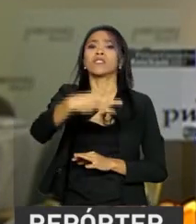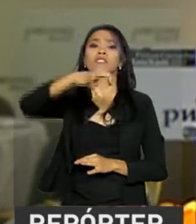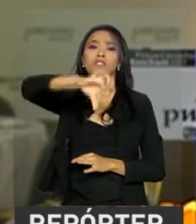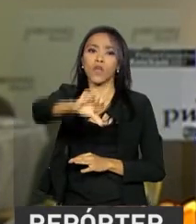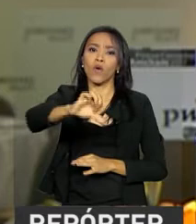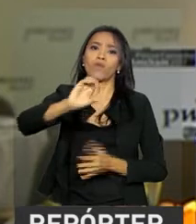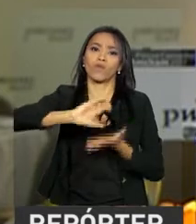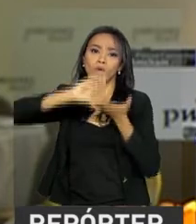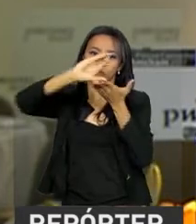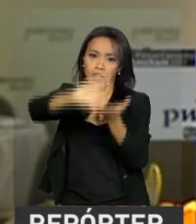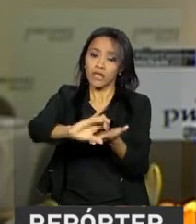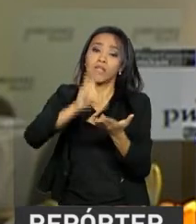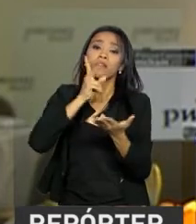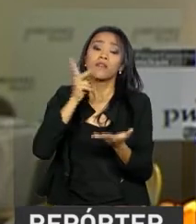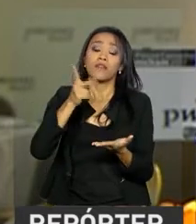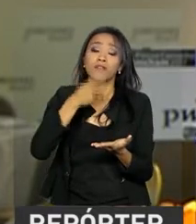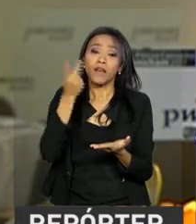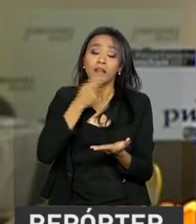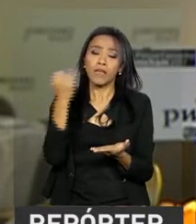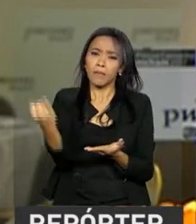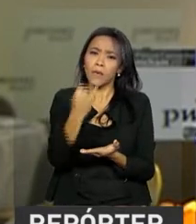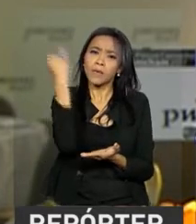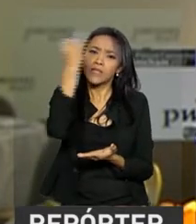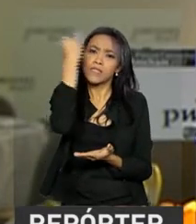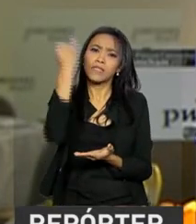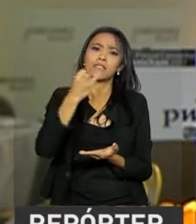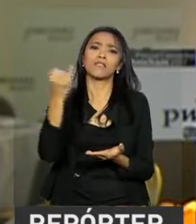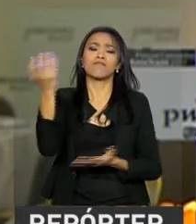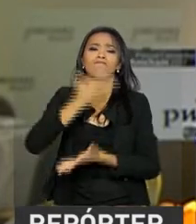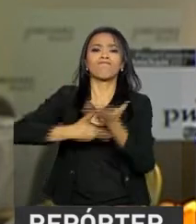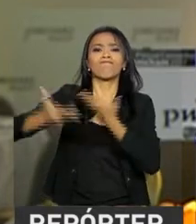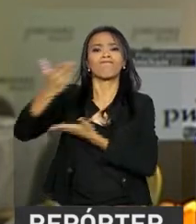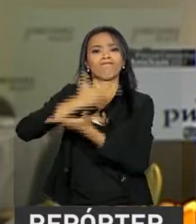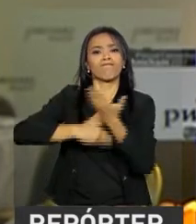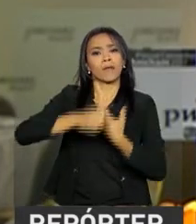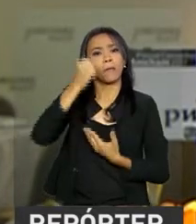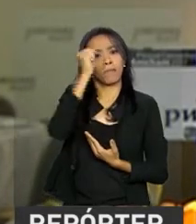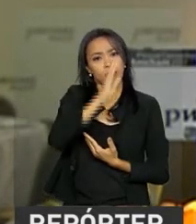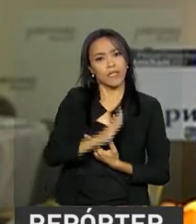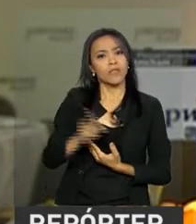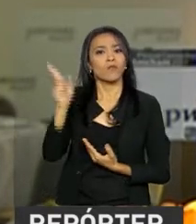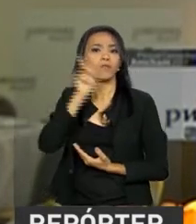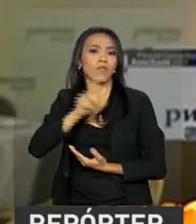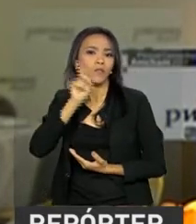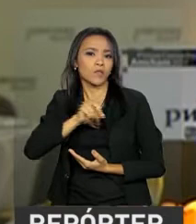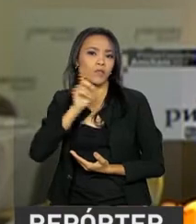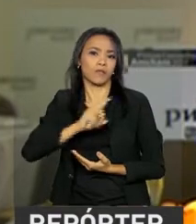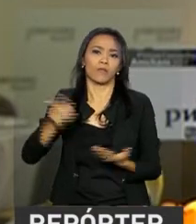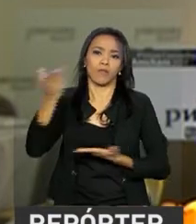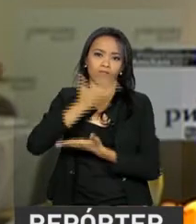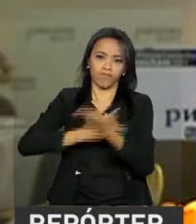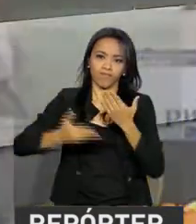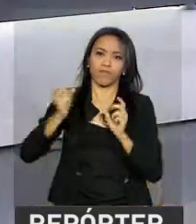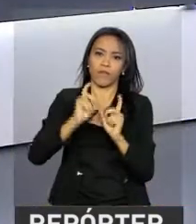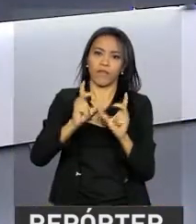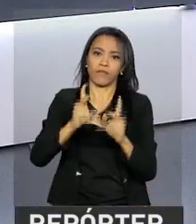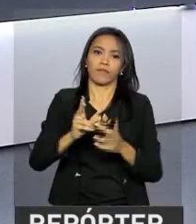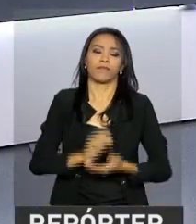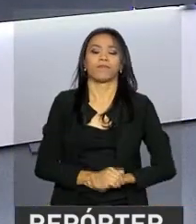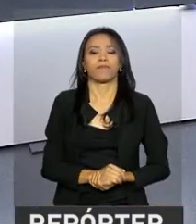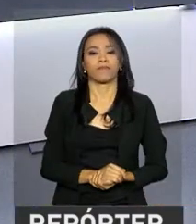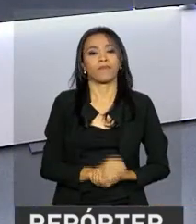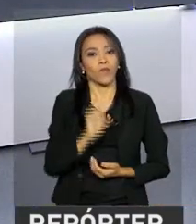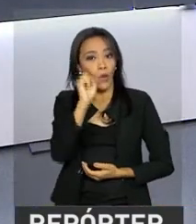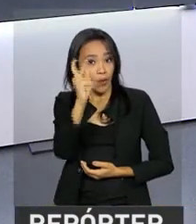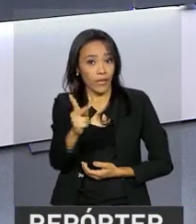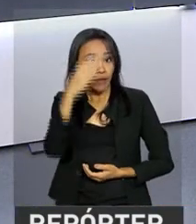lembrar a importância da relação comercial entre brasil e estados unidos leandro volta com você e misture brasília só que